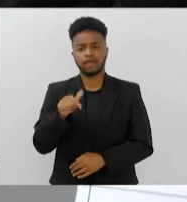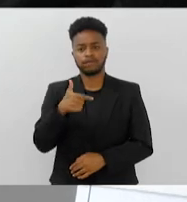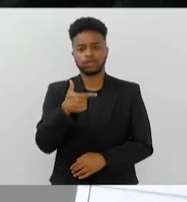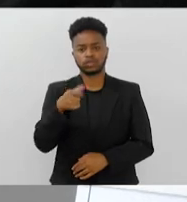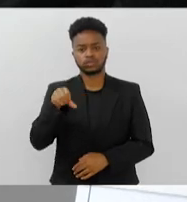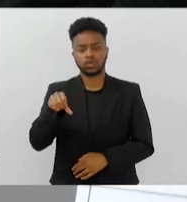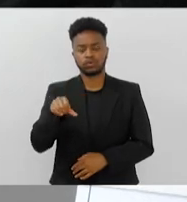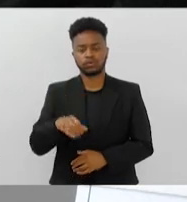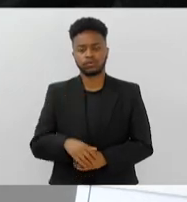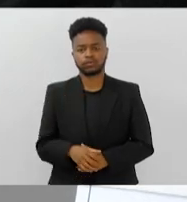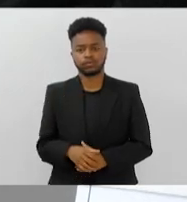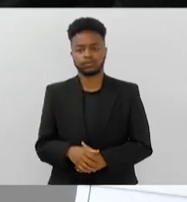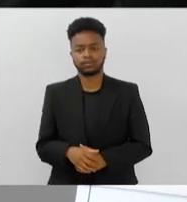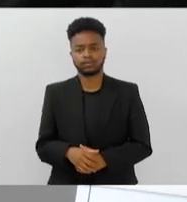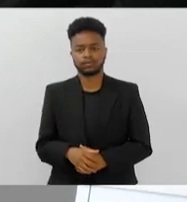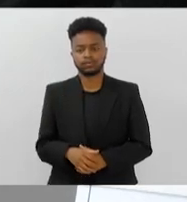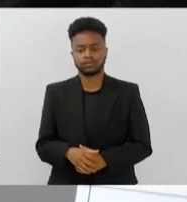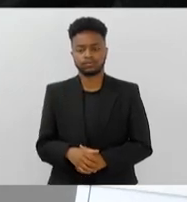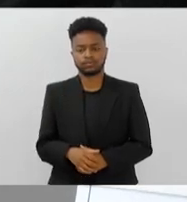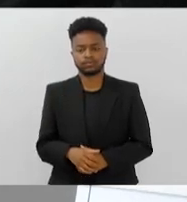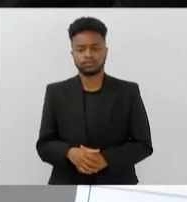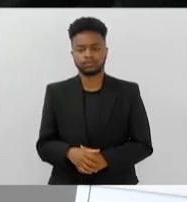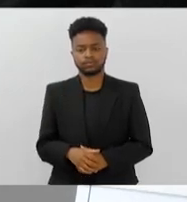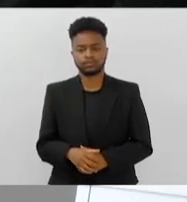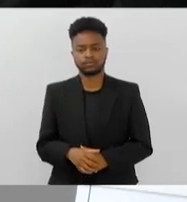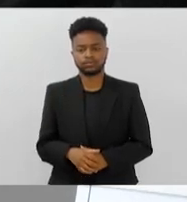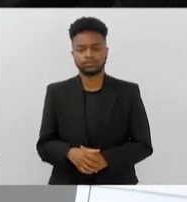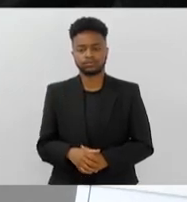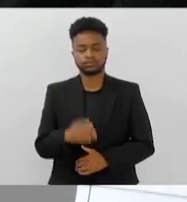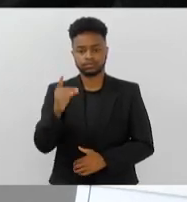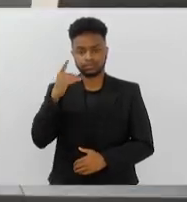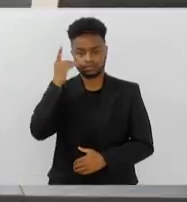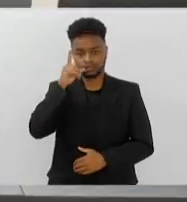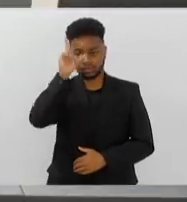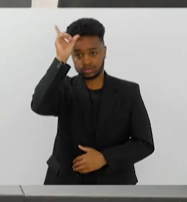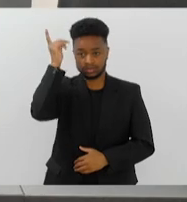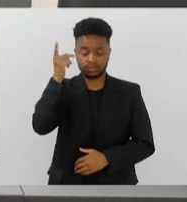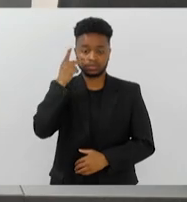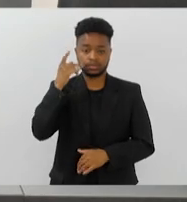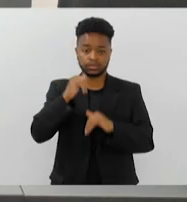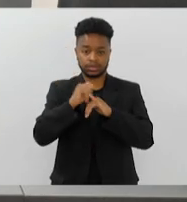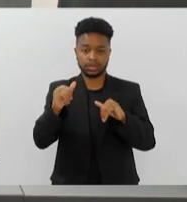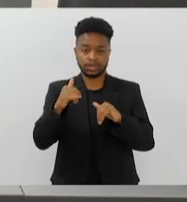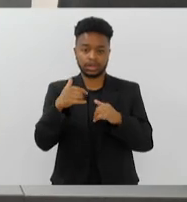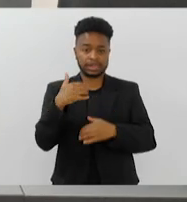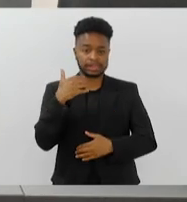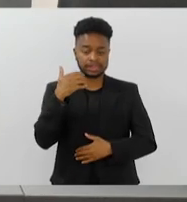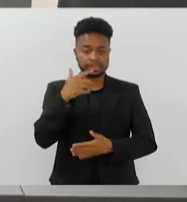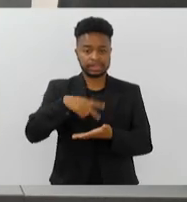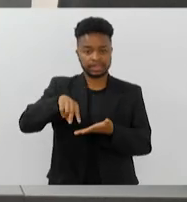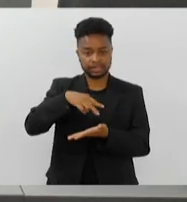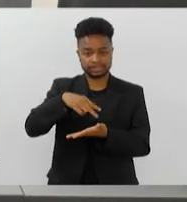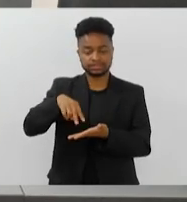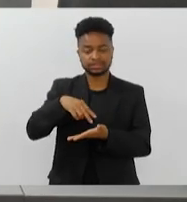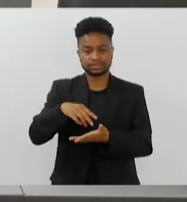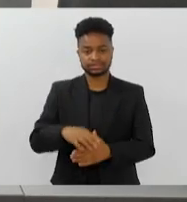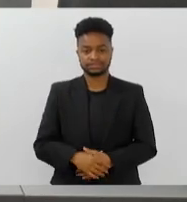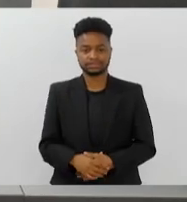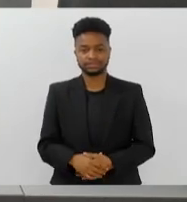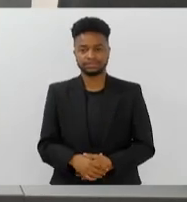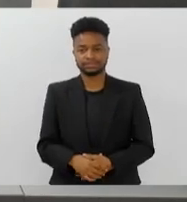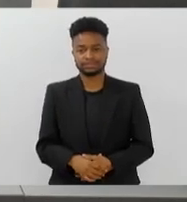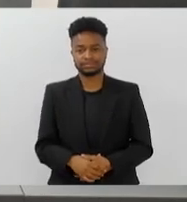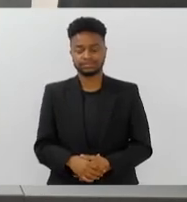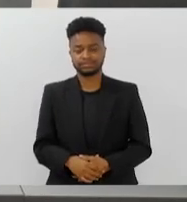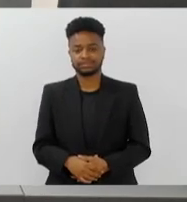29. Na pauta. Deputado Luiz Paulo vai se declarar dançarino de forró, deputado Mim. Aguarde.